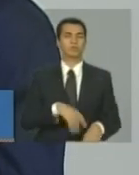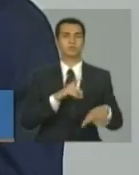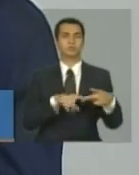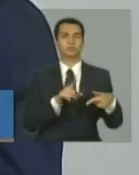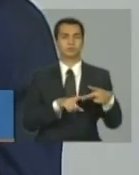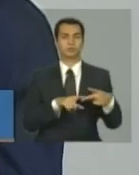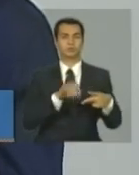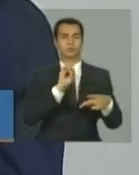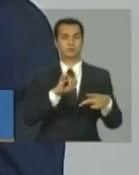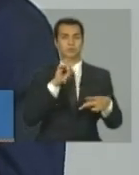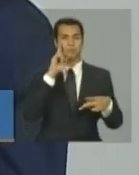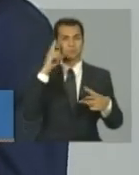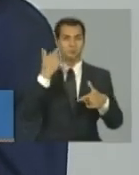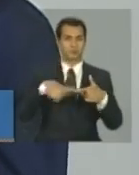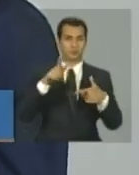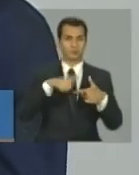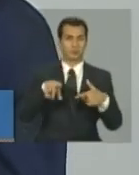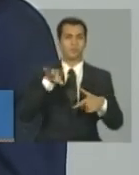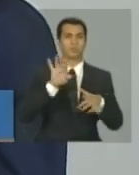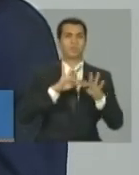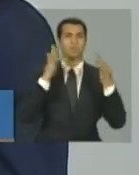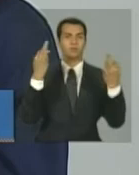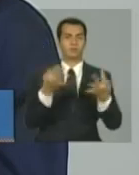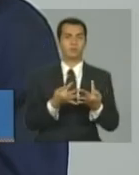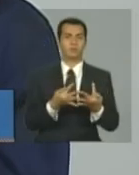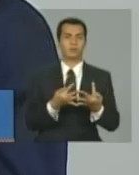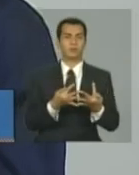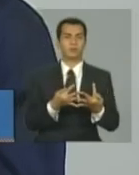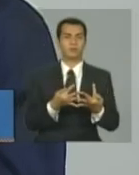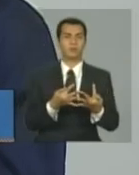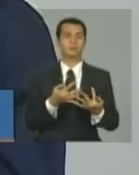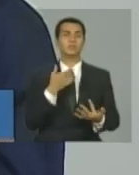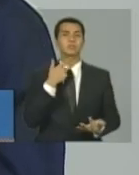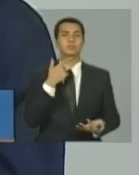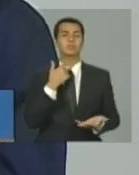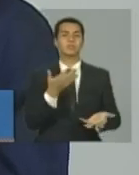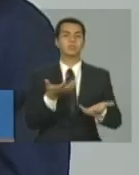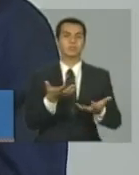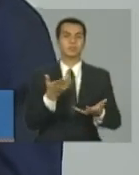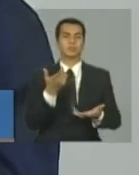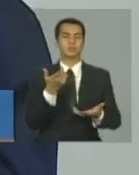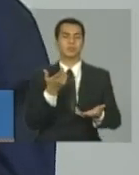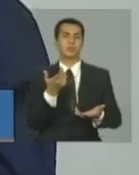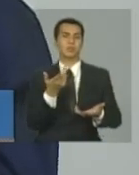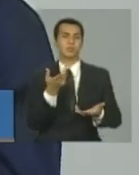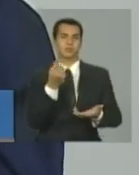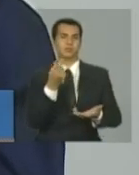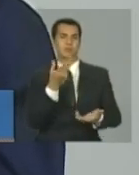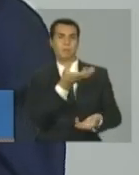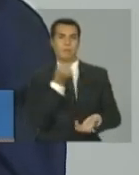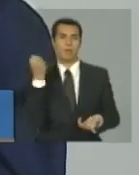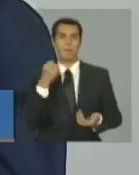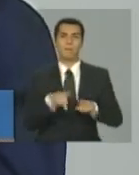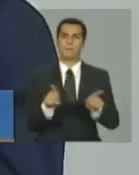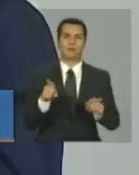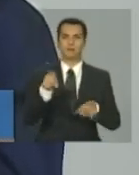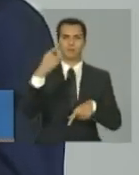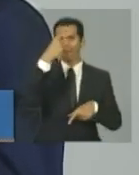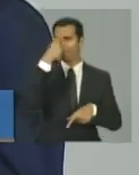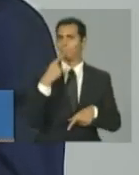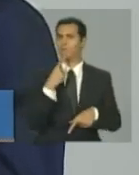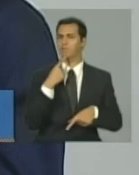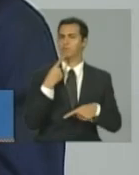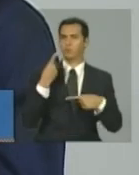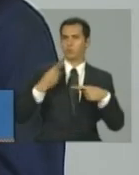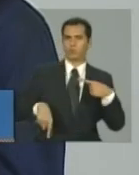famílias se for comprovado o dolo e a intenção e receber o benefício sem que tenha perfil ou de permanência no programa sem ter o perfil